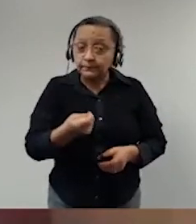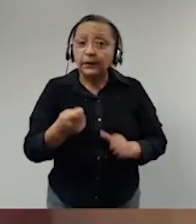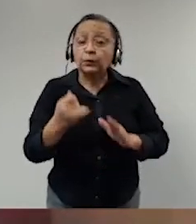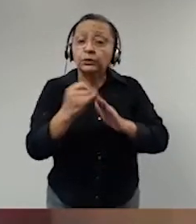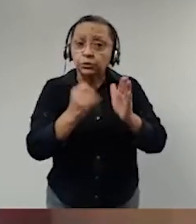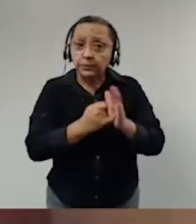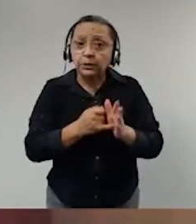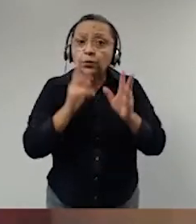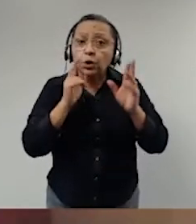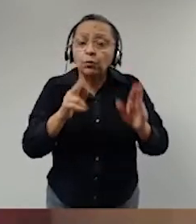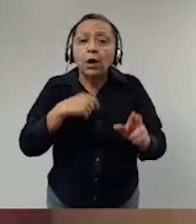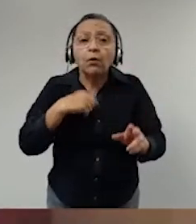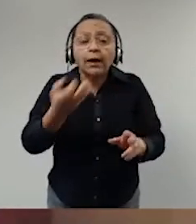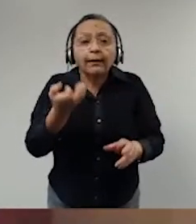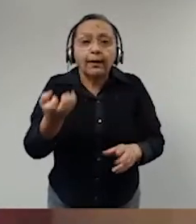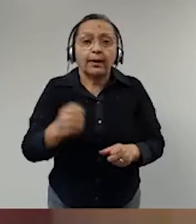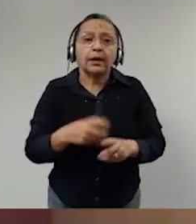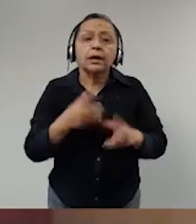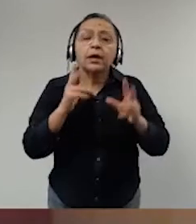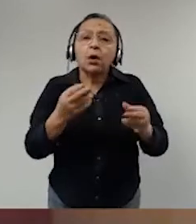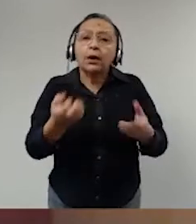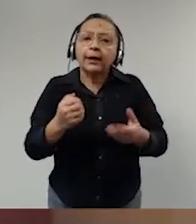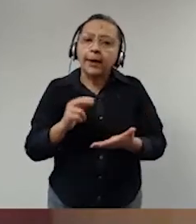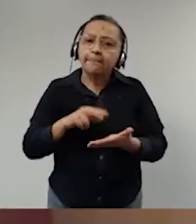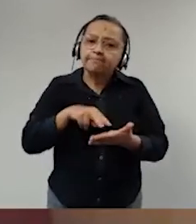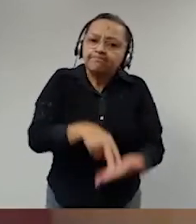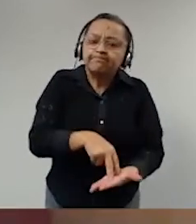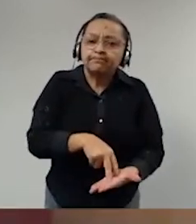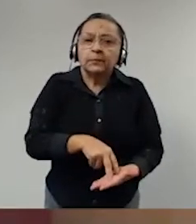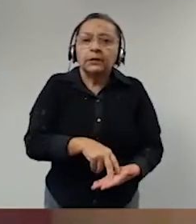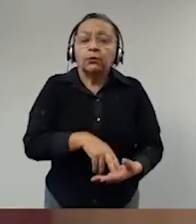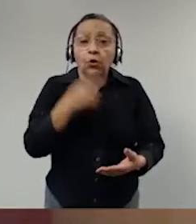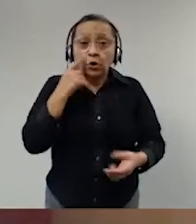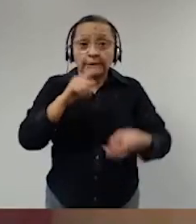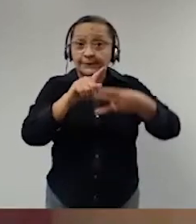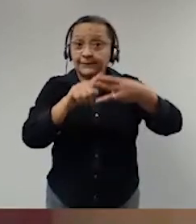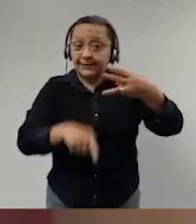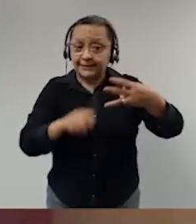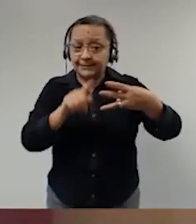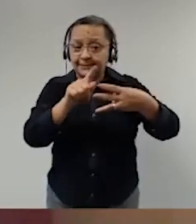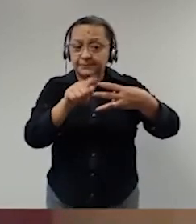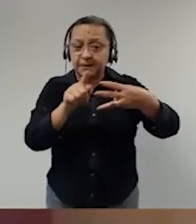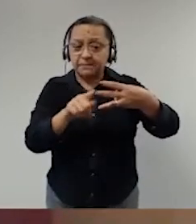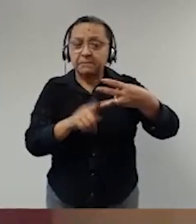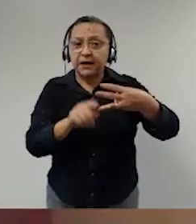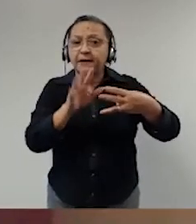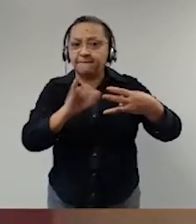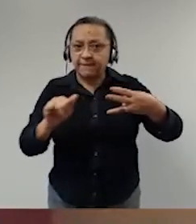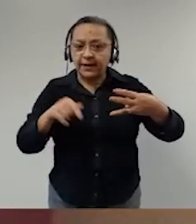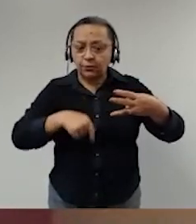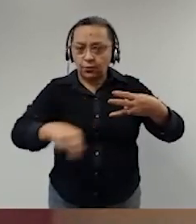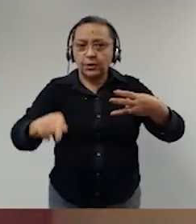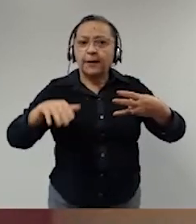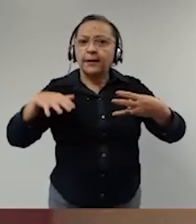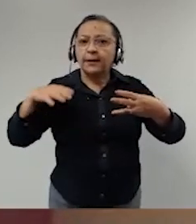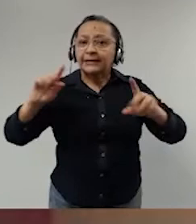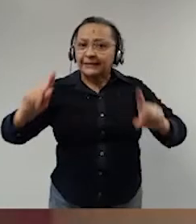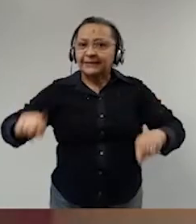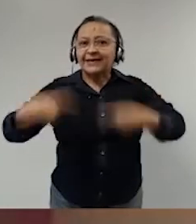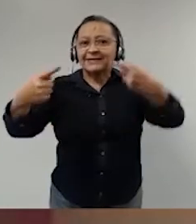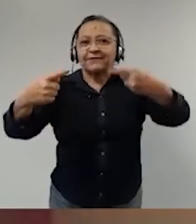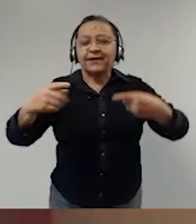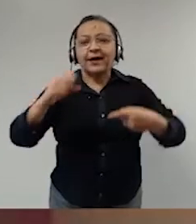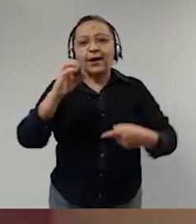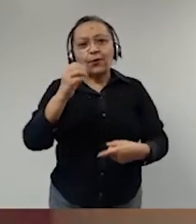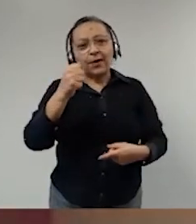quer ser e como quer se afirmar. Então, vamos lá. 3 questões que vão mobilizar e vão desafiar a